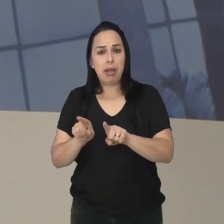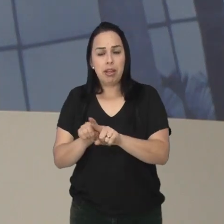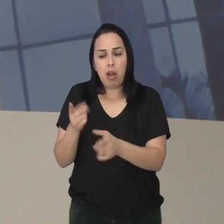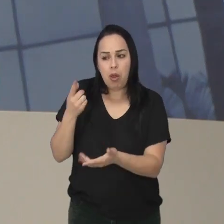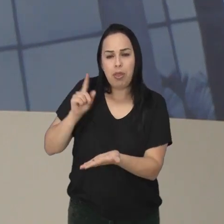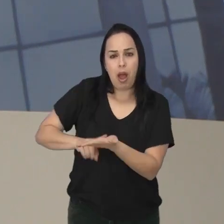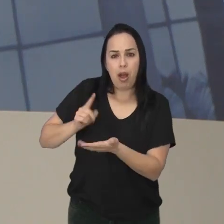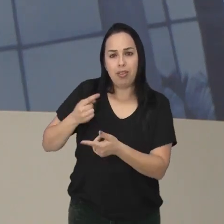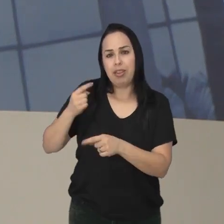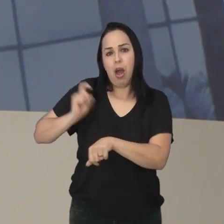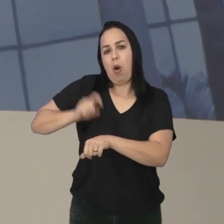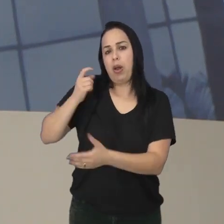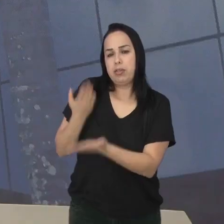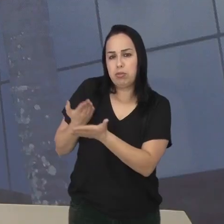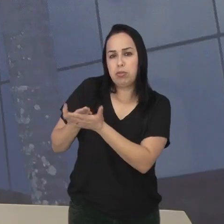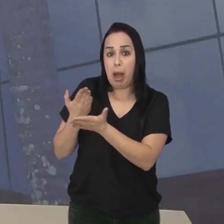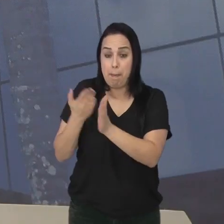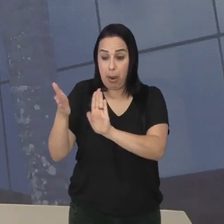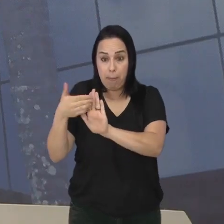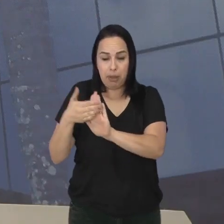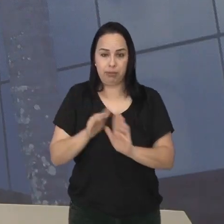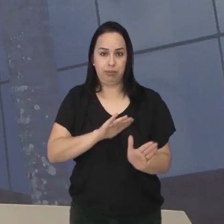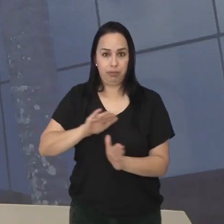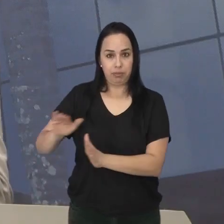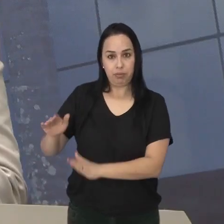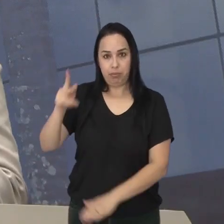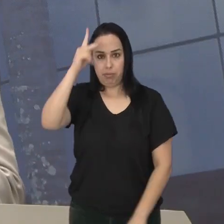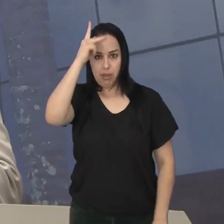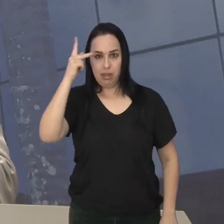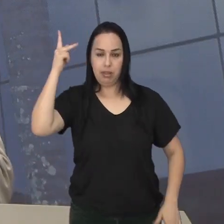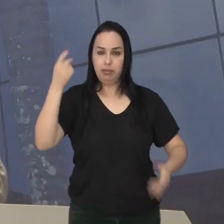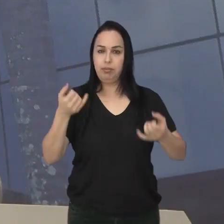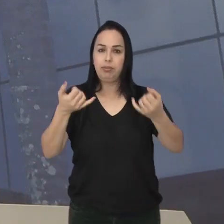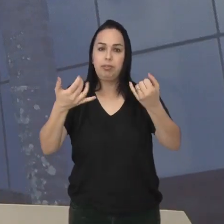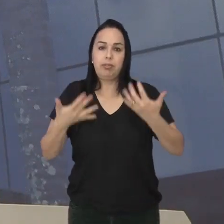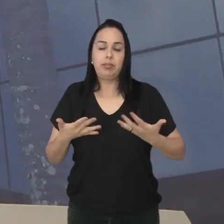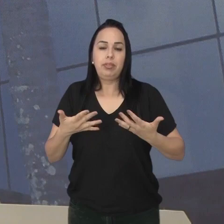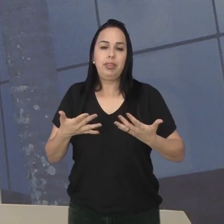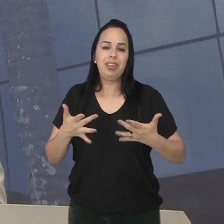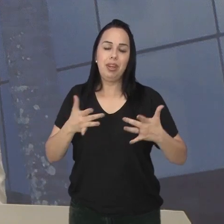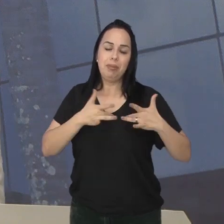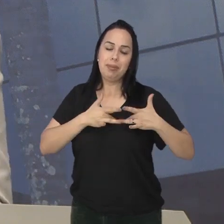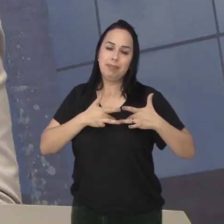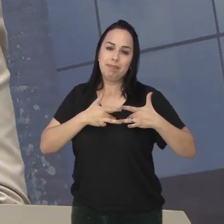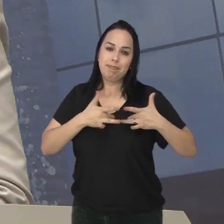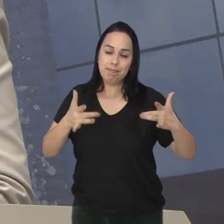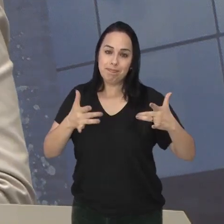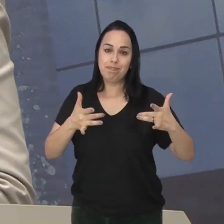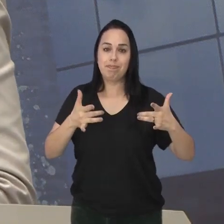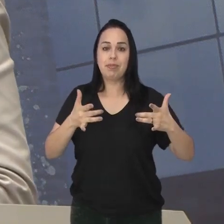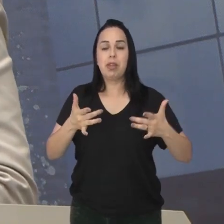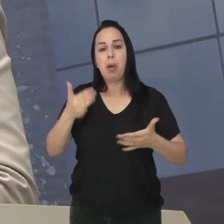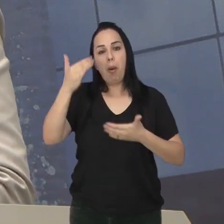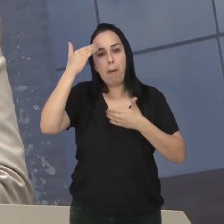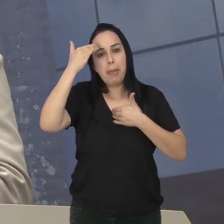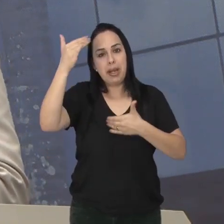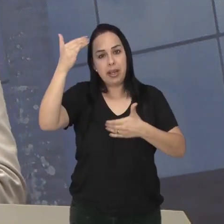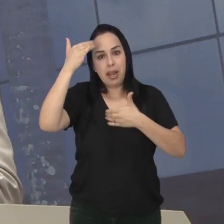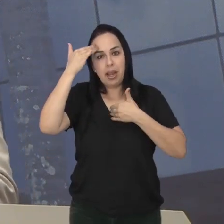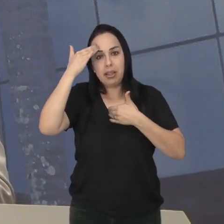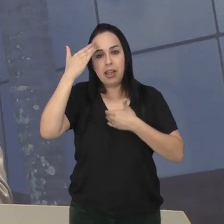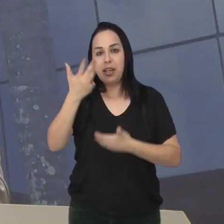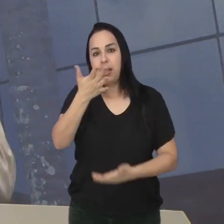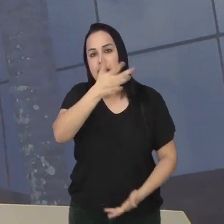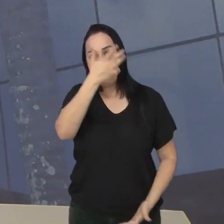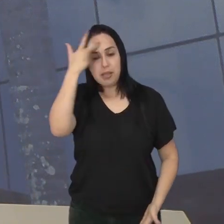durante o estudo das propostas. Já o vereador Fernando Petit falou sobre solidariedade e agradeceu a todos pelas doações às